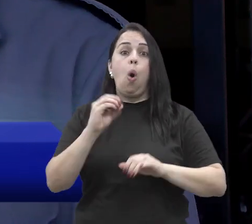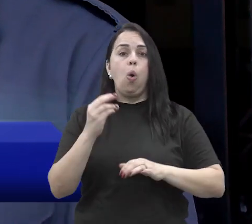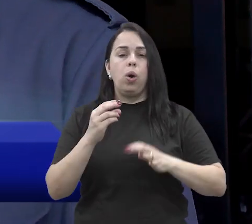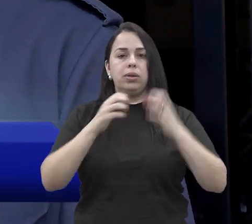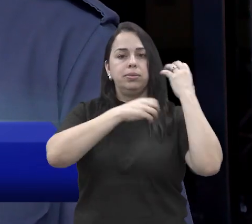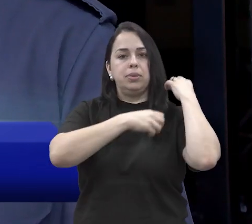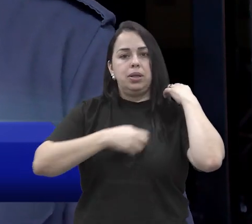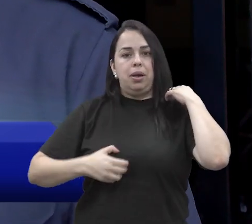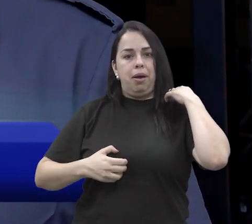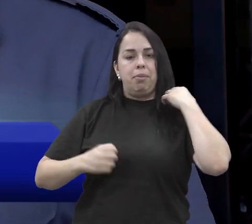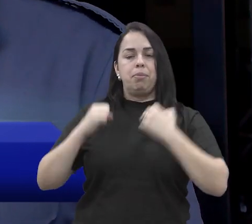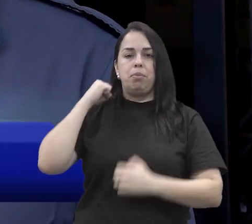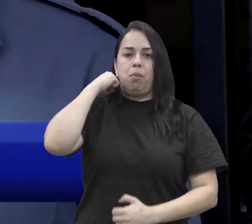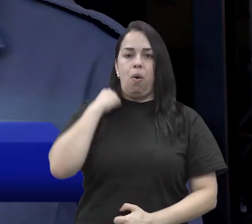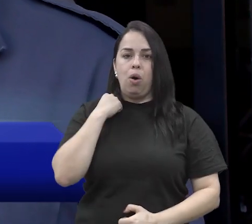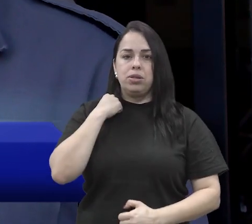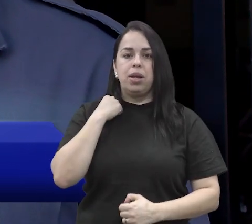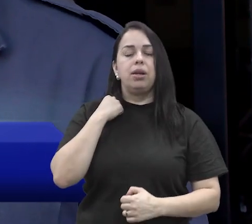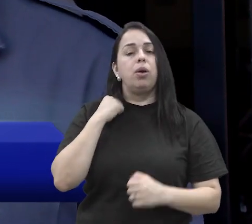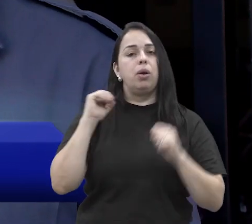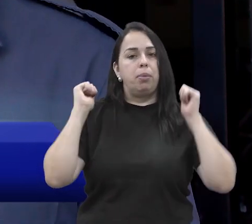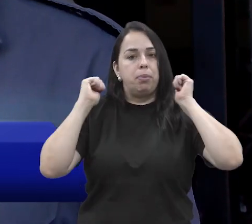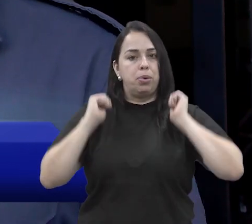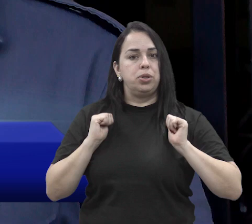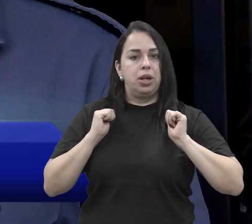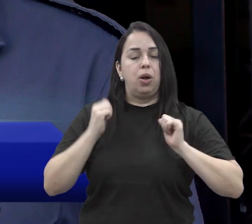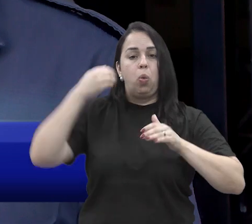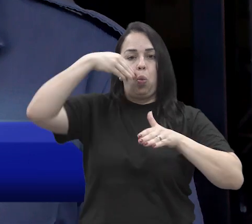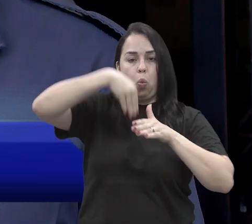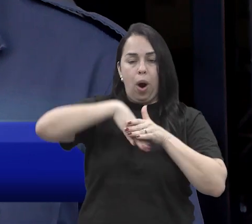ou em bolsas e mochilas, para evitar assim que de maneira